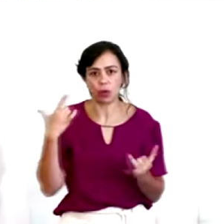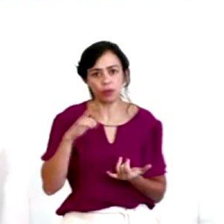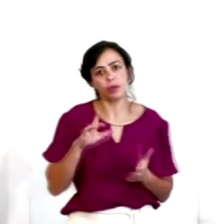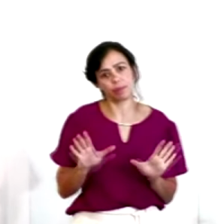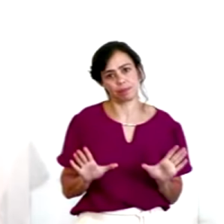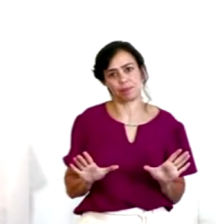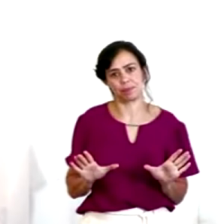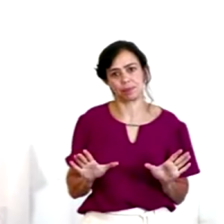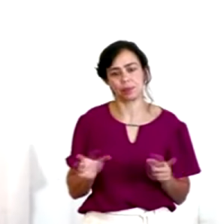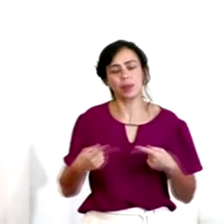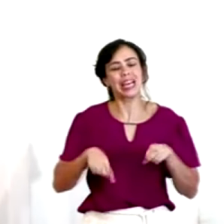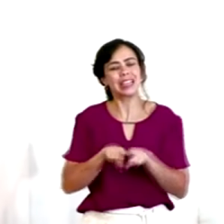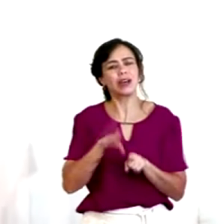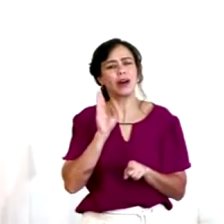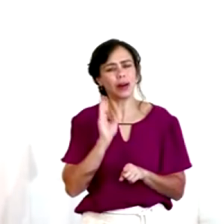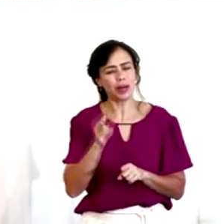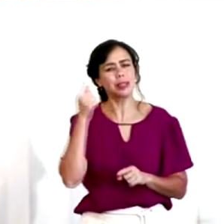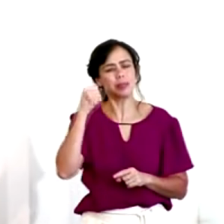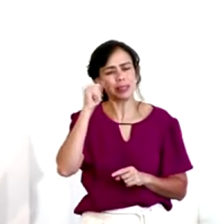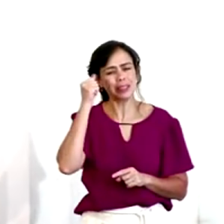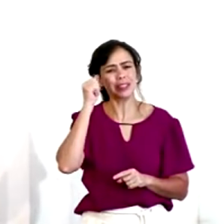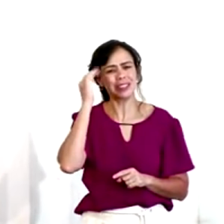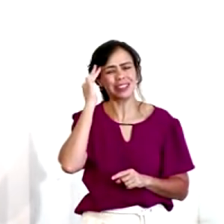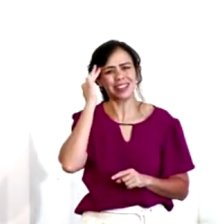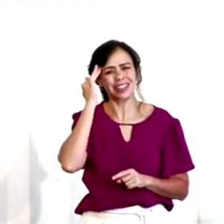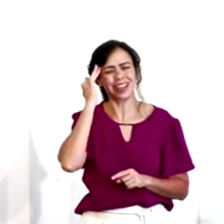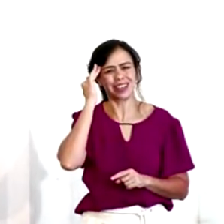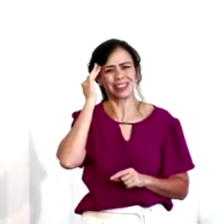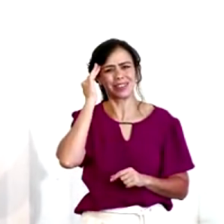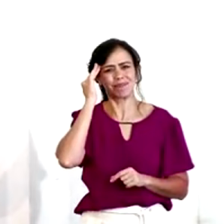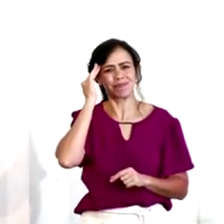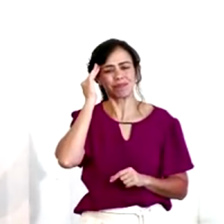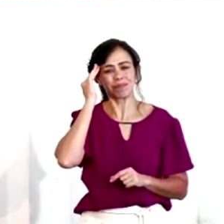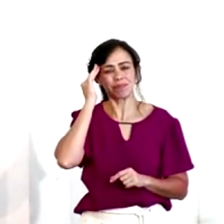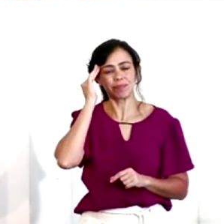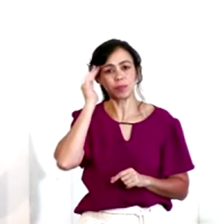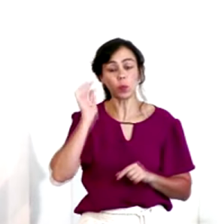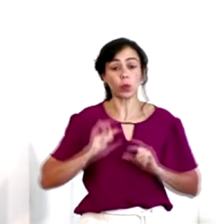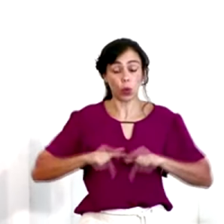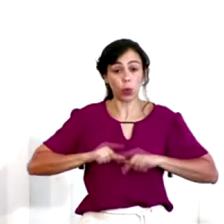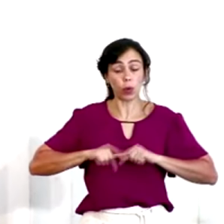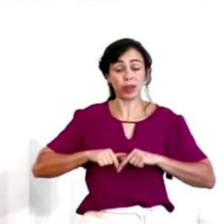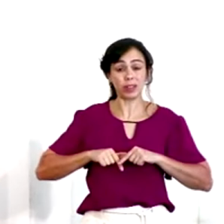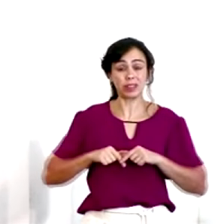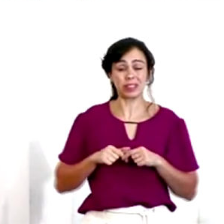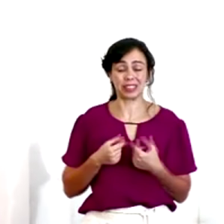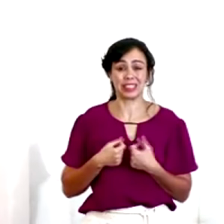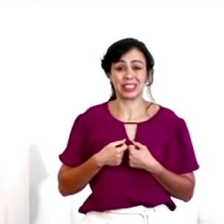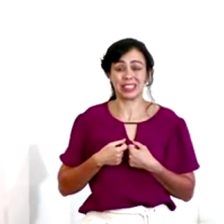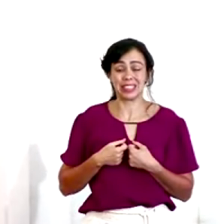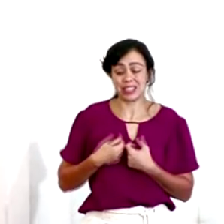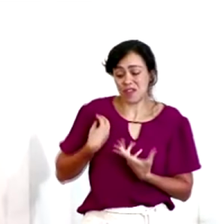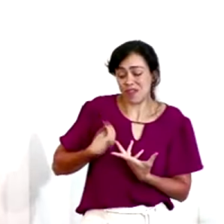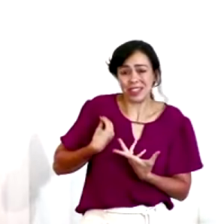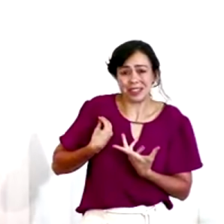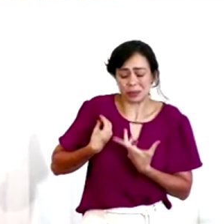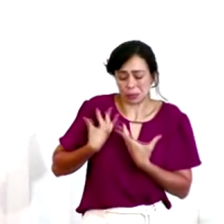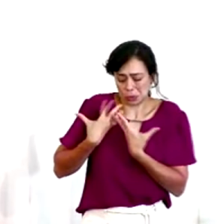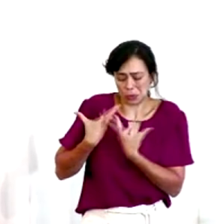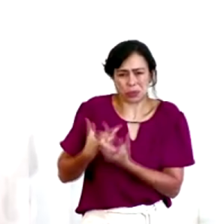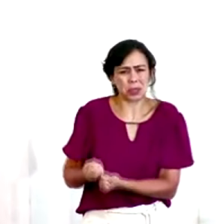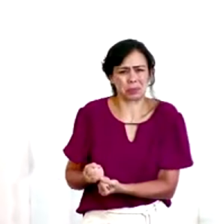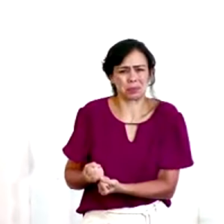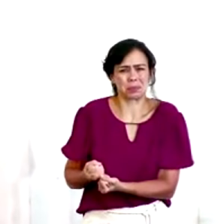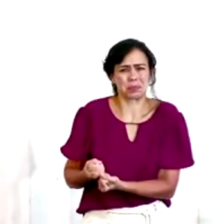e destrói quase que completamente a vida deles.